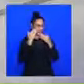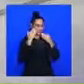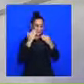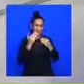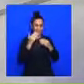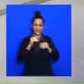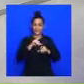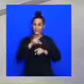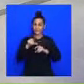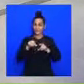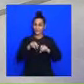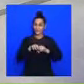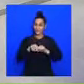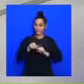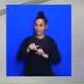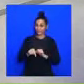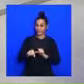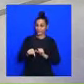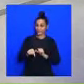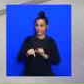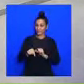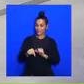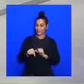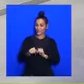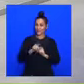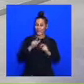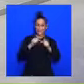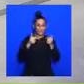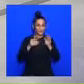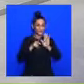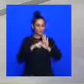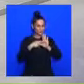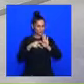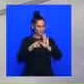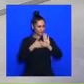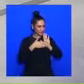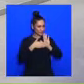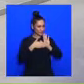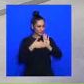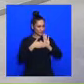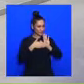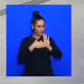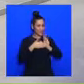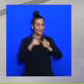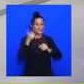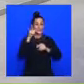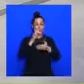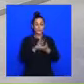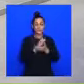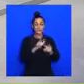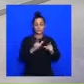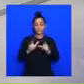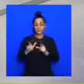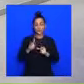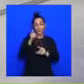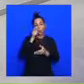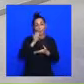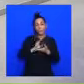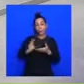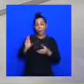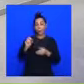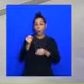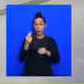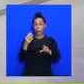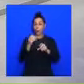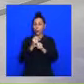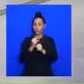Obrigado. Este foi o sorteio do Super 7. A sorte estava na sua aposta. Após a apuração, você poderá saber de onde são as apostas vencedoras